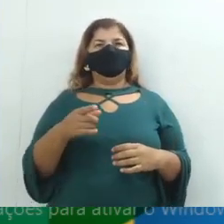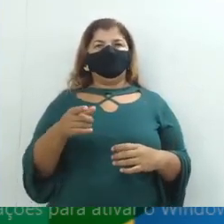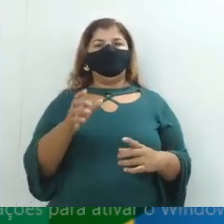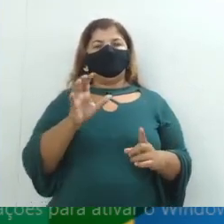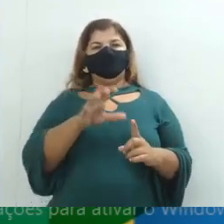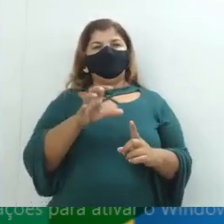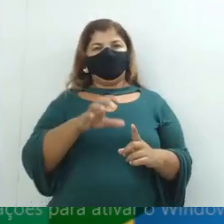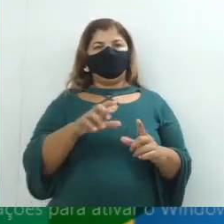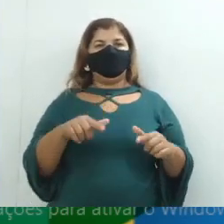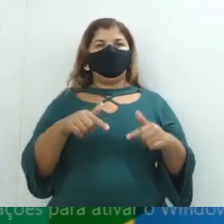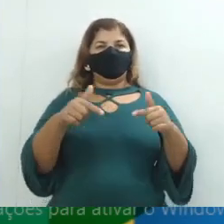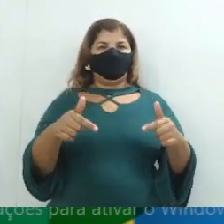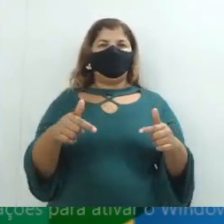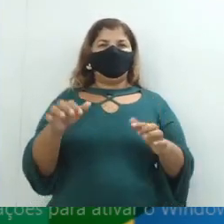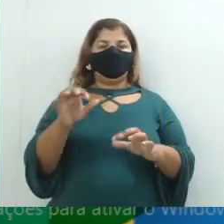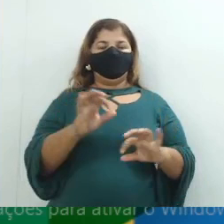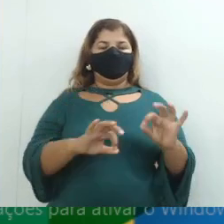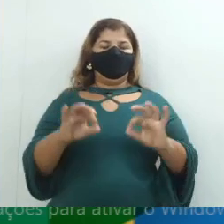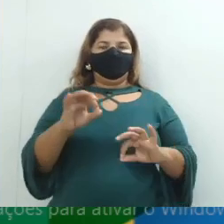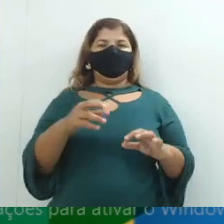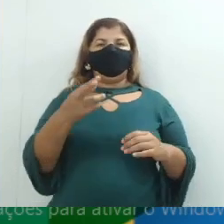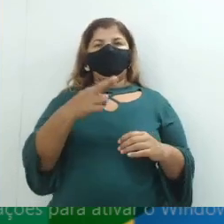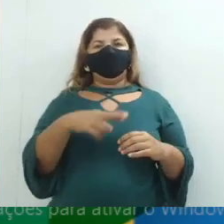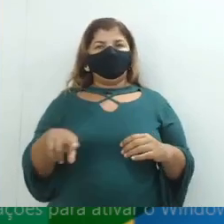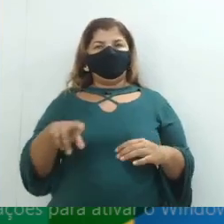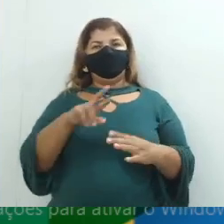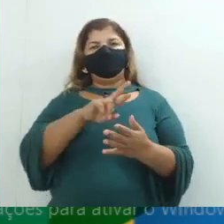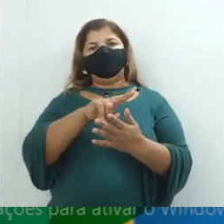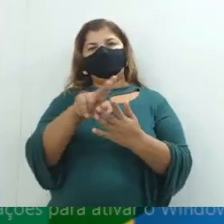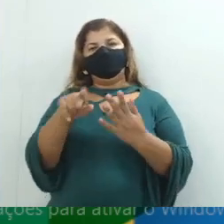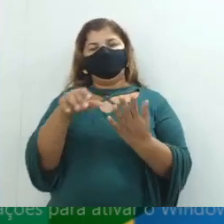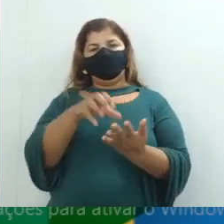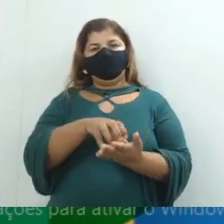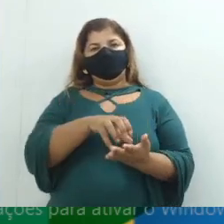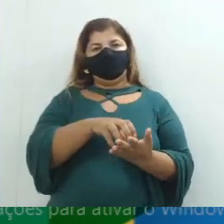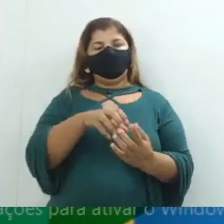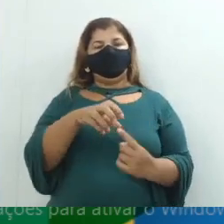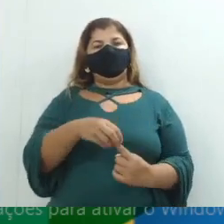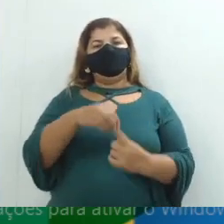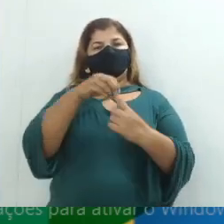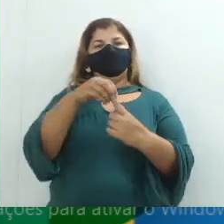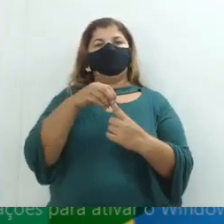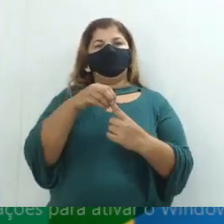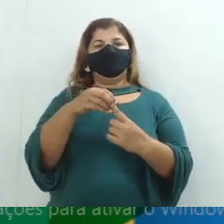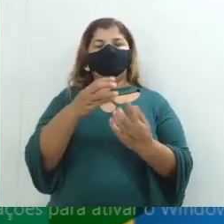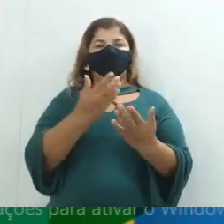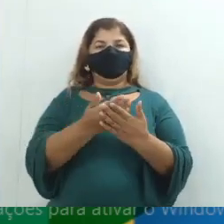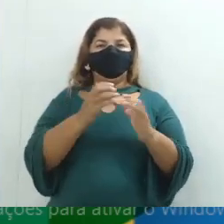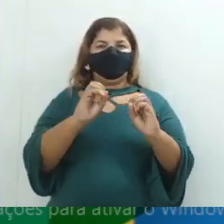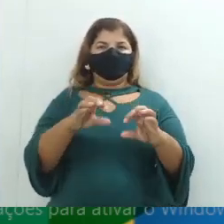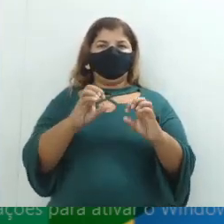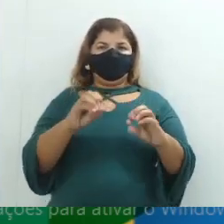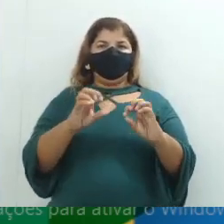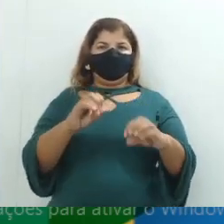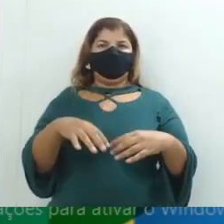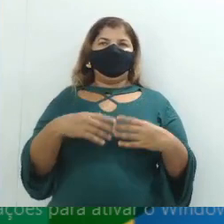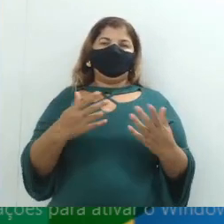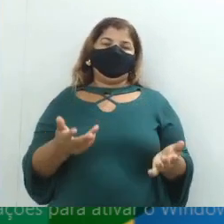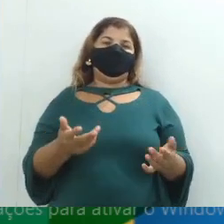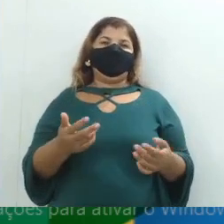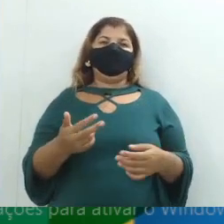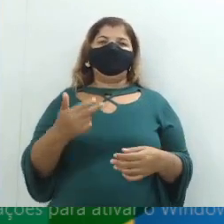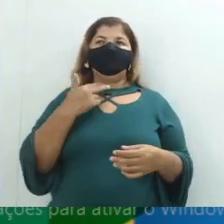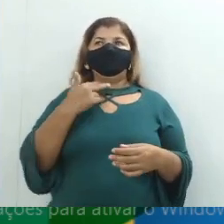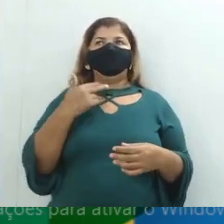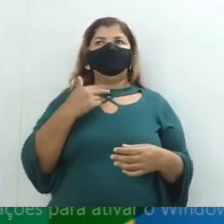estimular a ação das ordens religiosas em vários setores, principalmente no educacional. A gente não pode